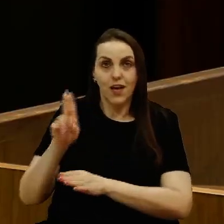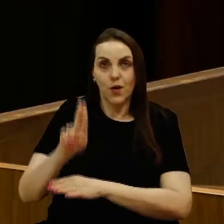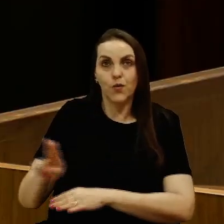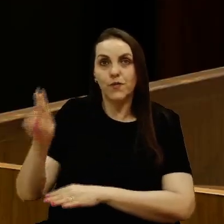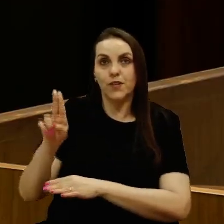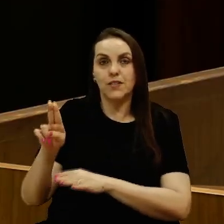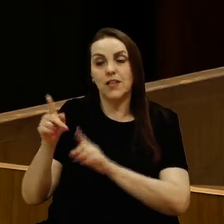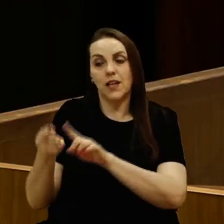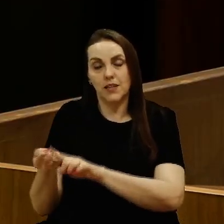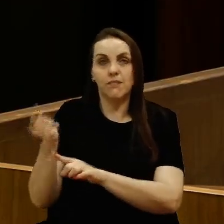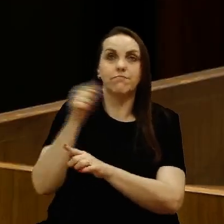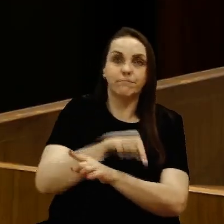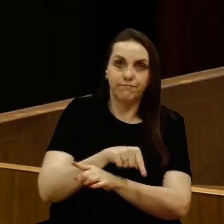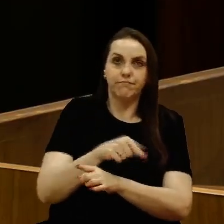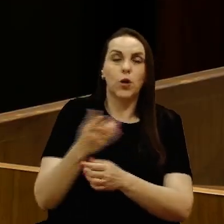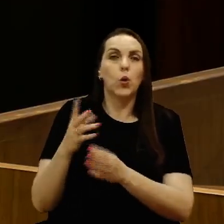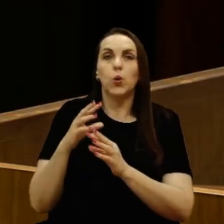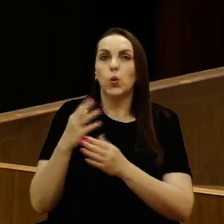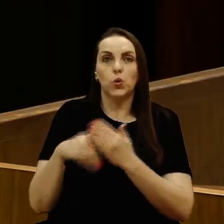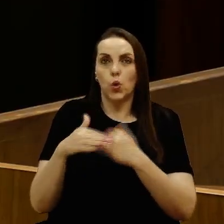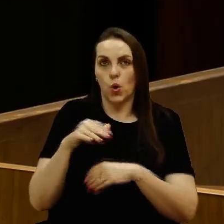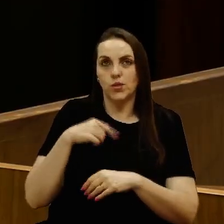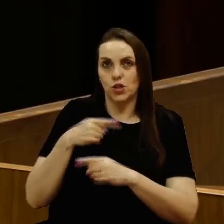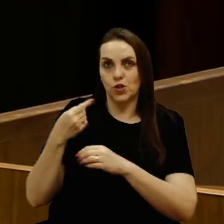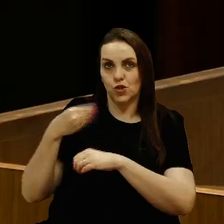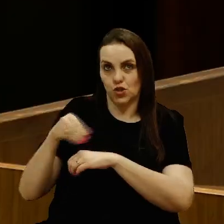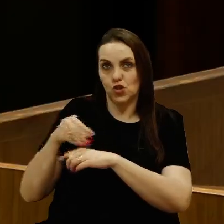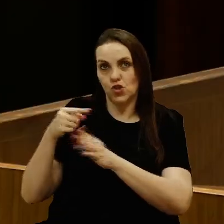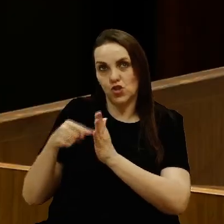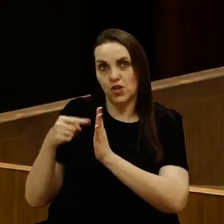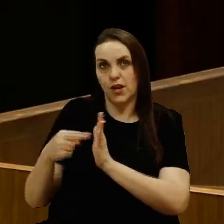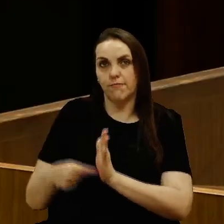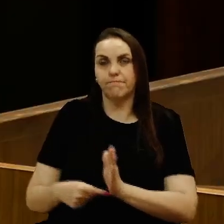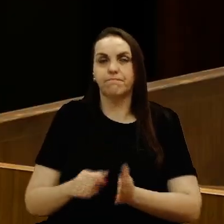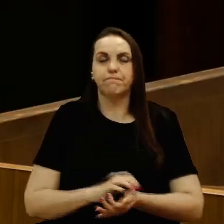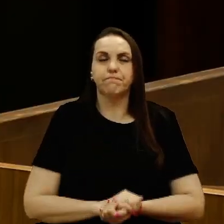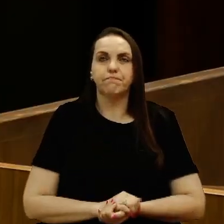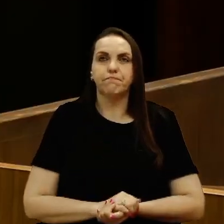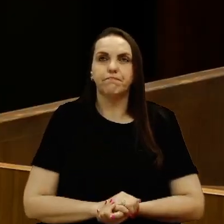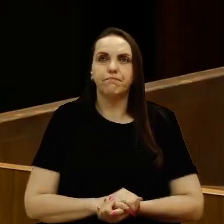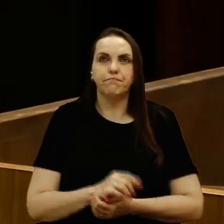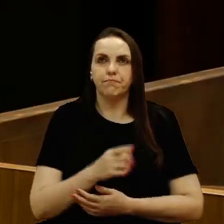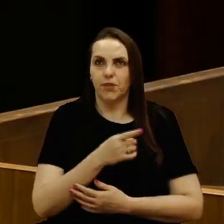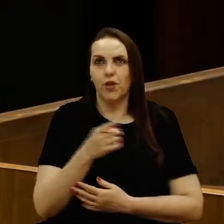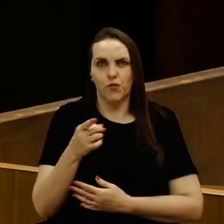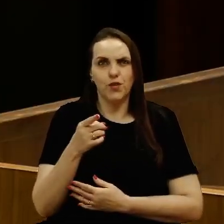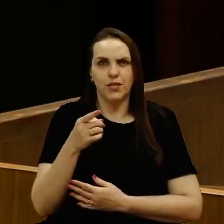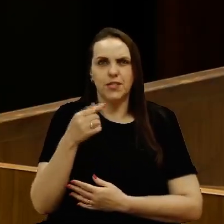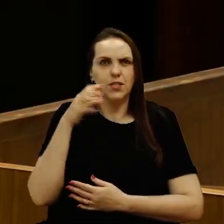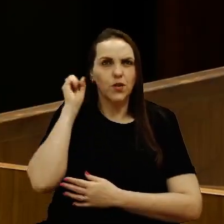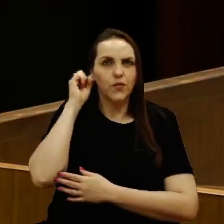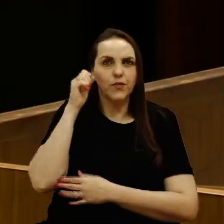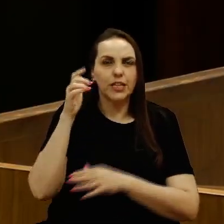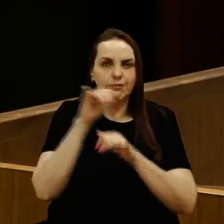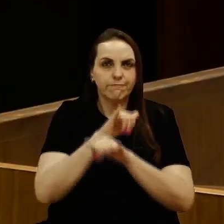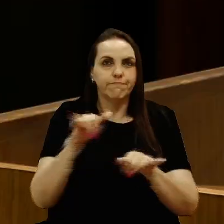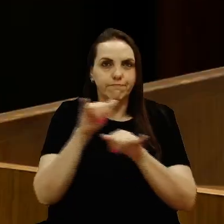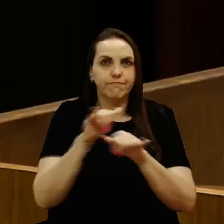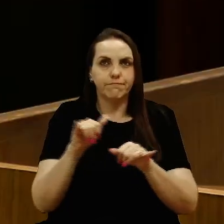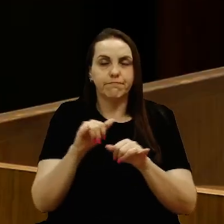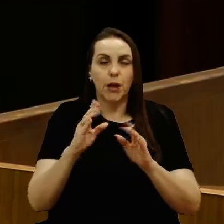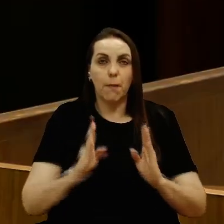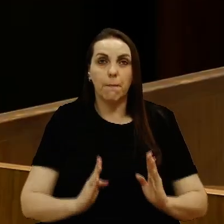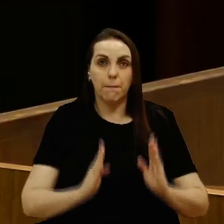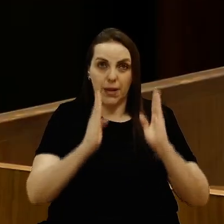gente indicar. Vocês ouviram, e aqui para concluir, vocês ouviram na imprensa o prédio do CES,